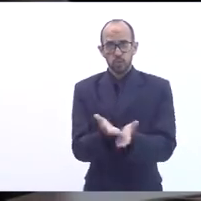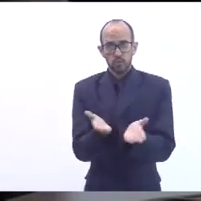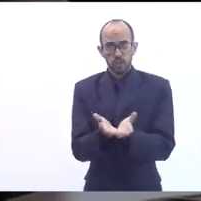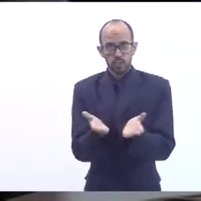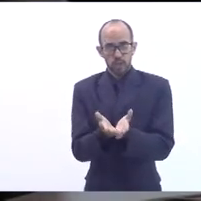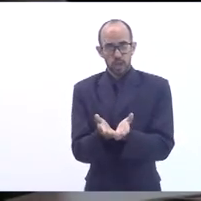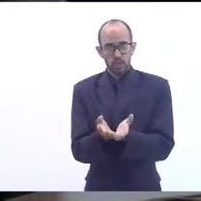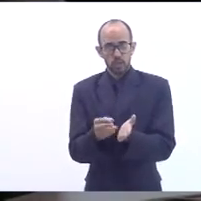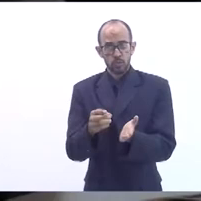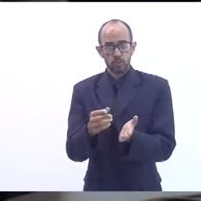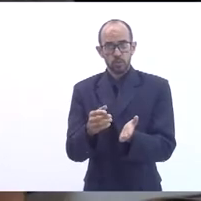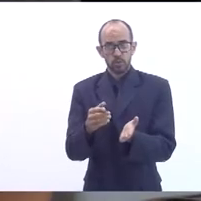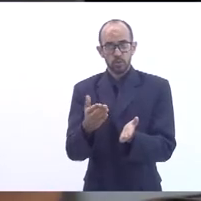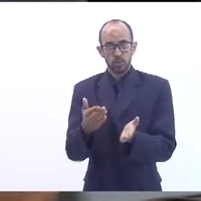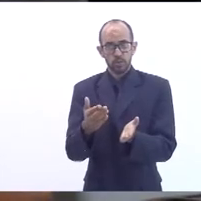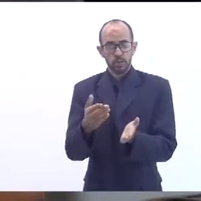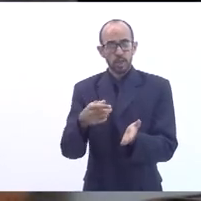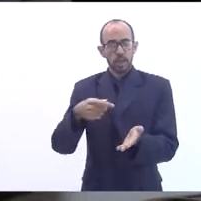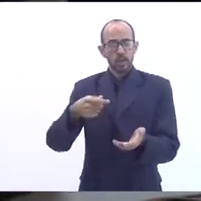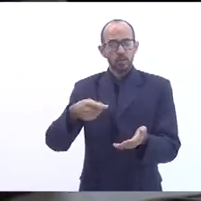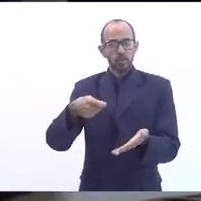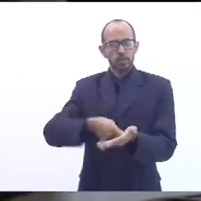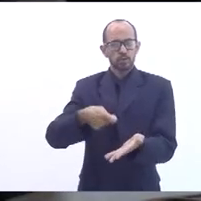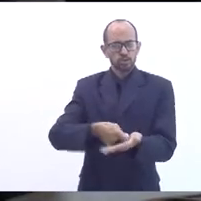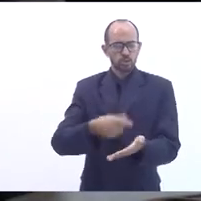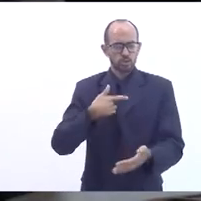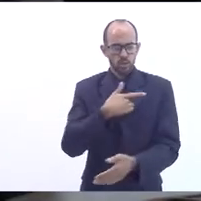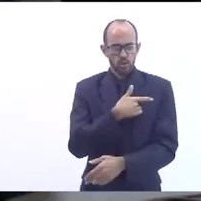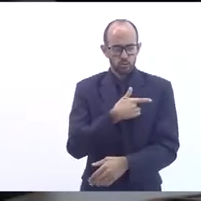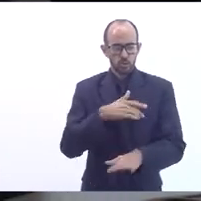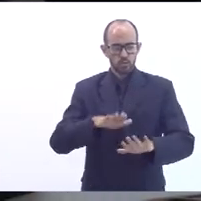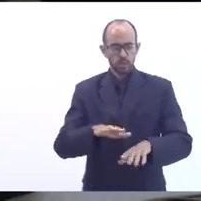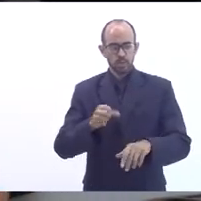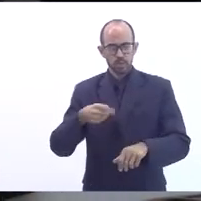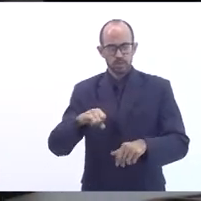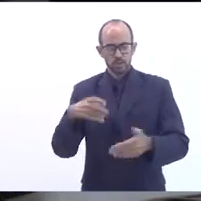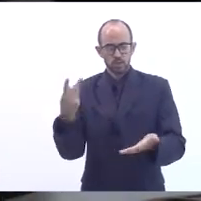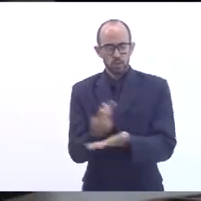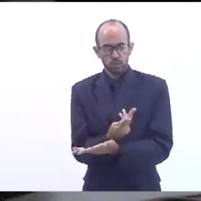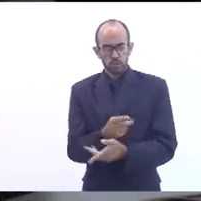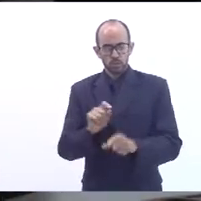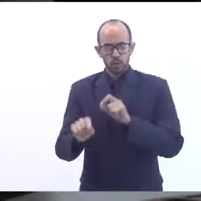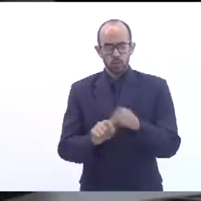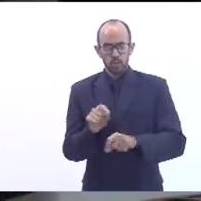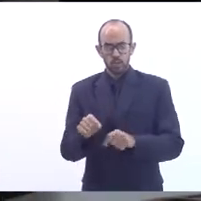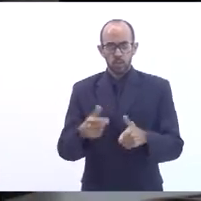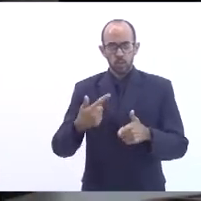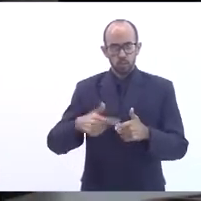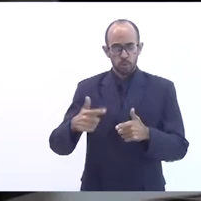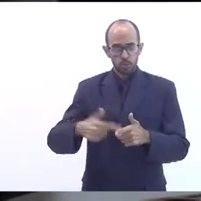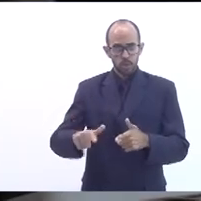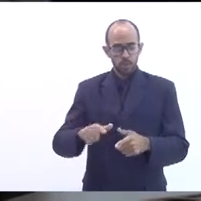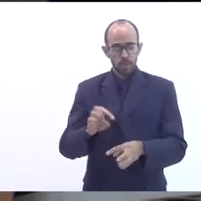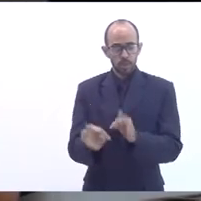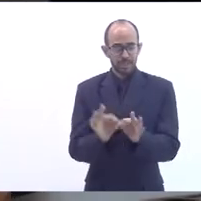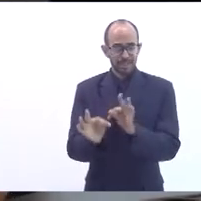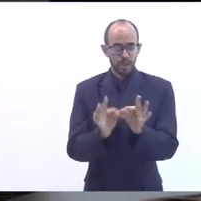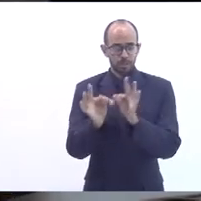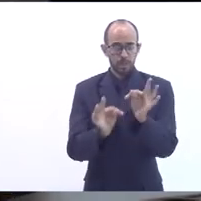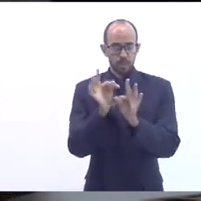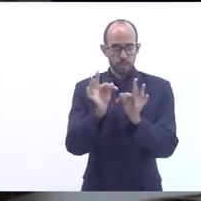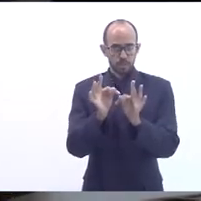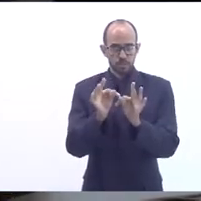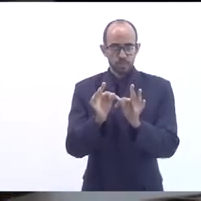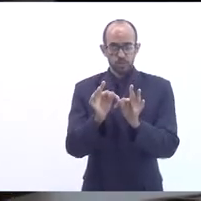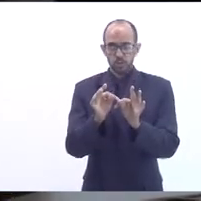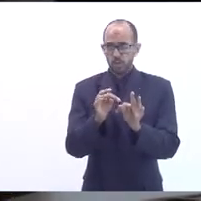querendo mandar na saúde é a questão da estação cedo né a